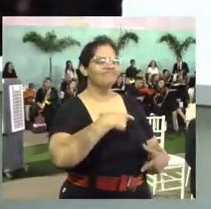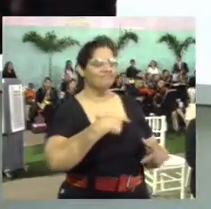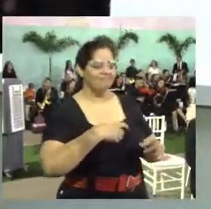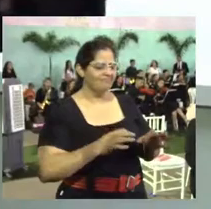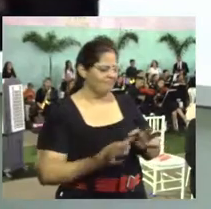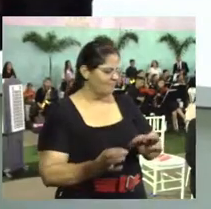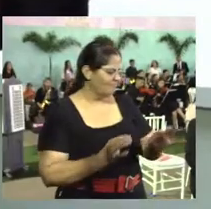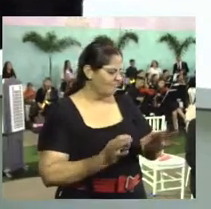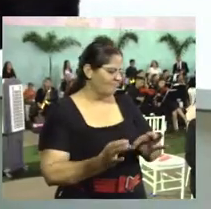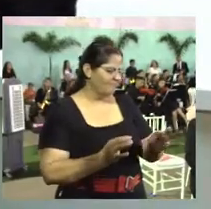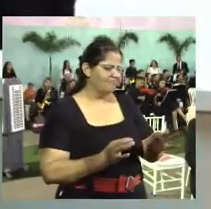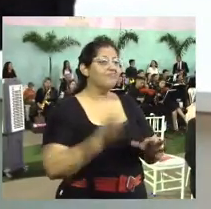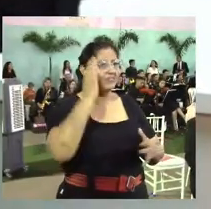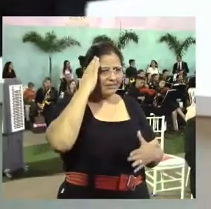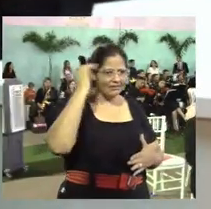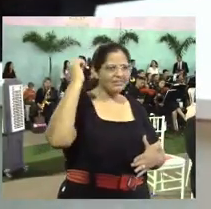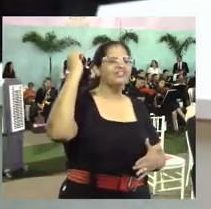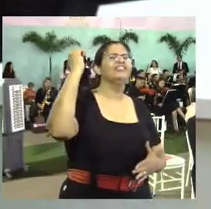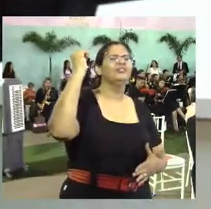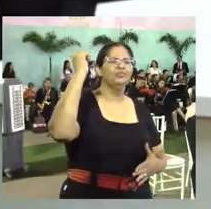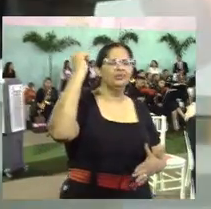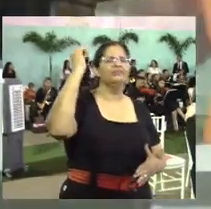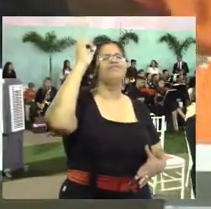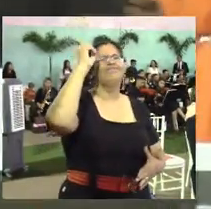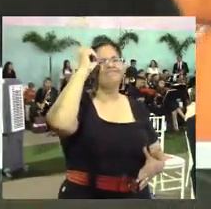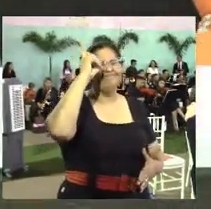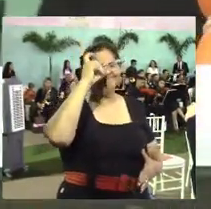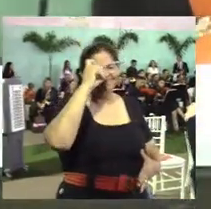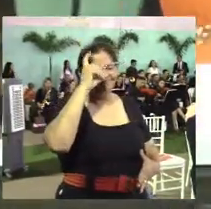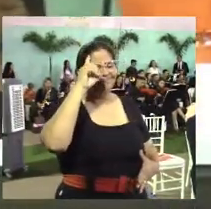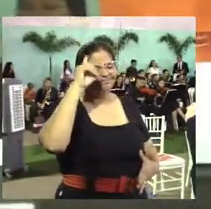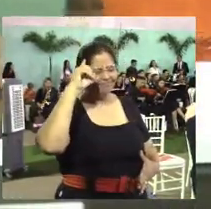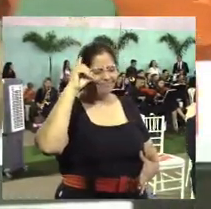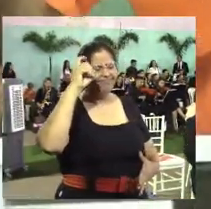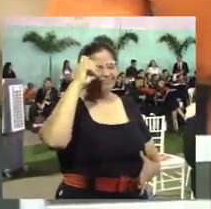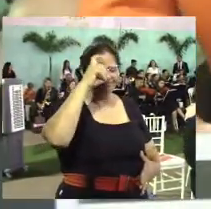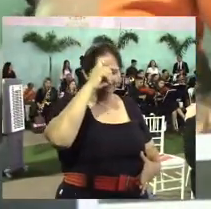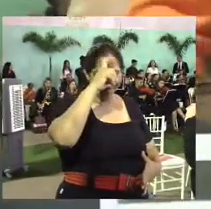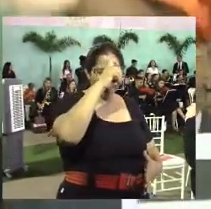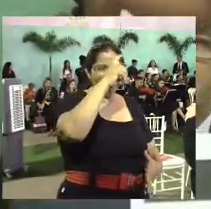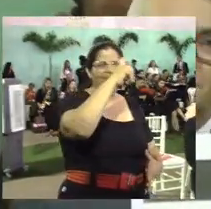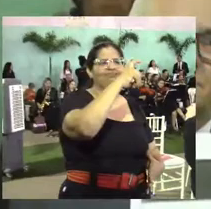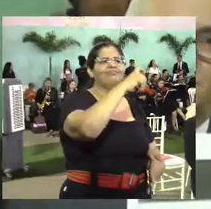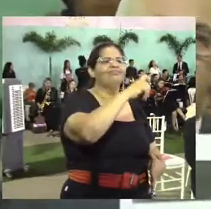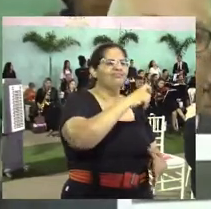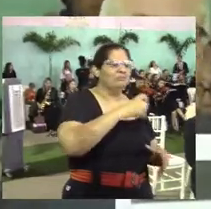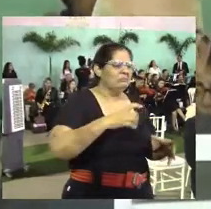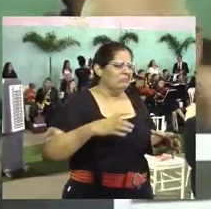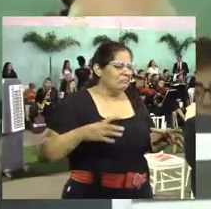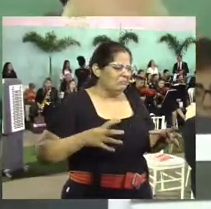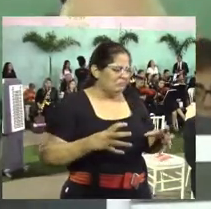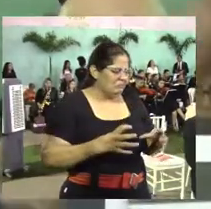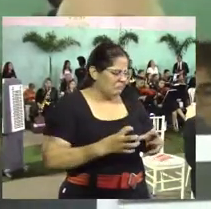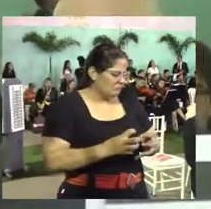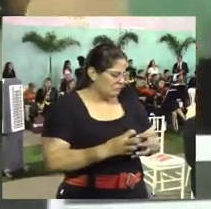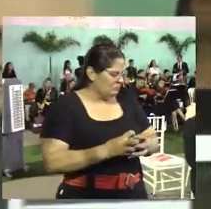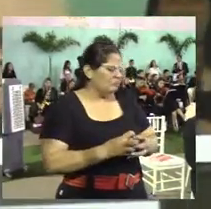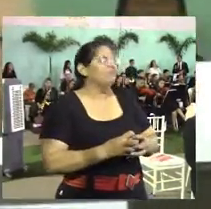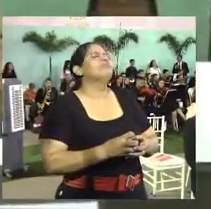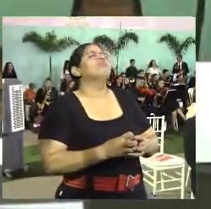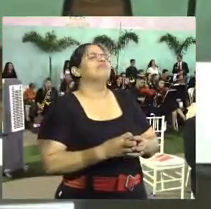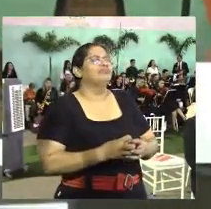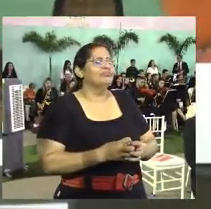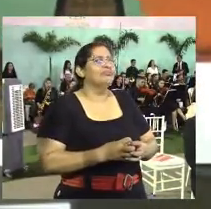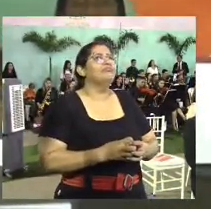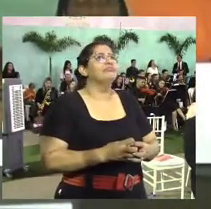te formei eu já sabia que teria dia que tudo isso ia pensar e a pressão e aumentar